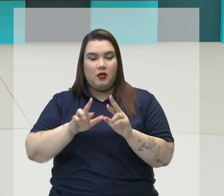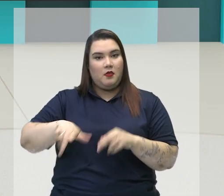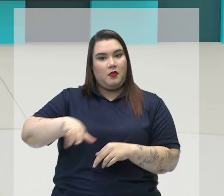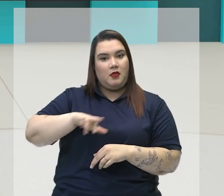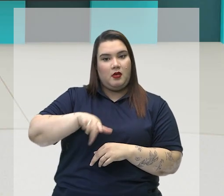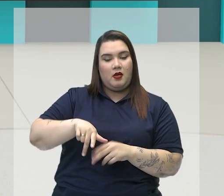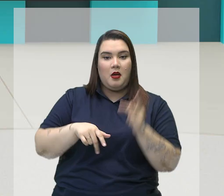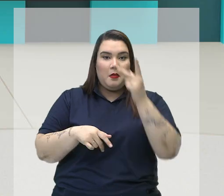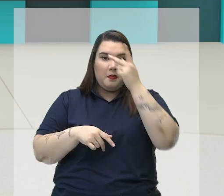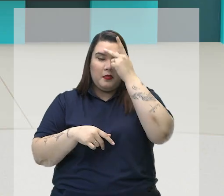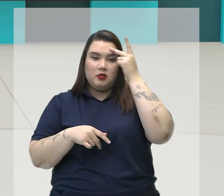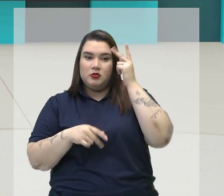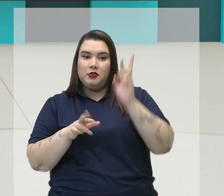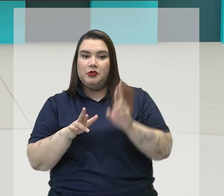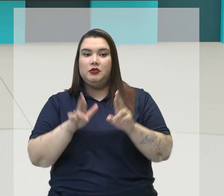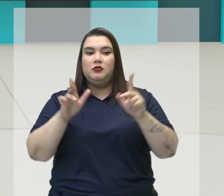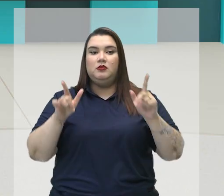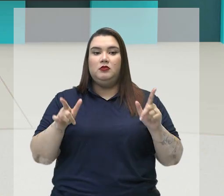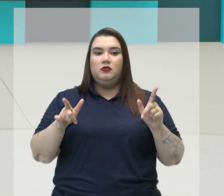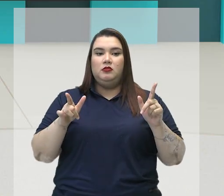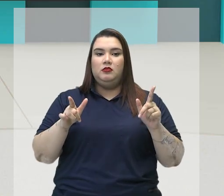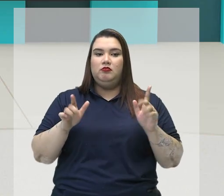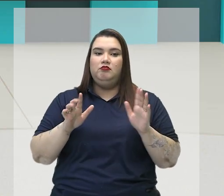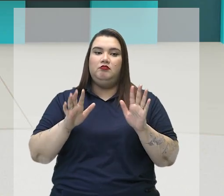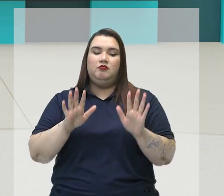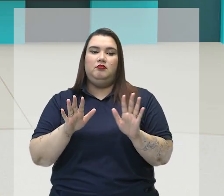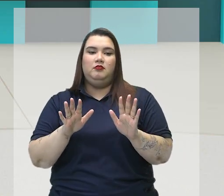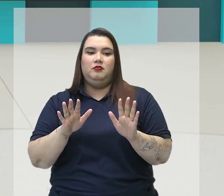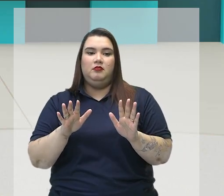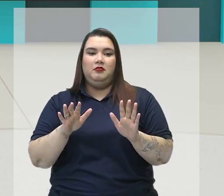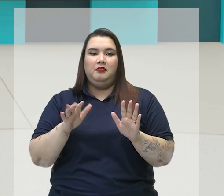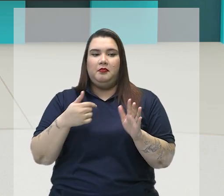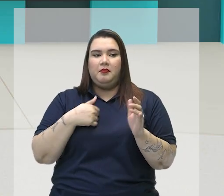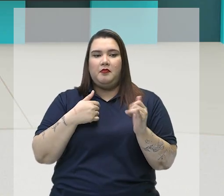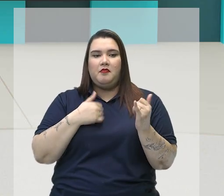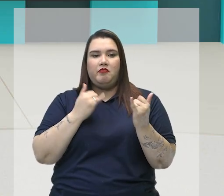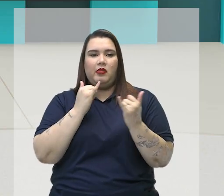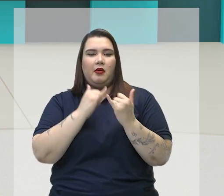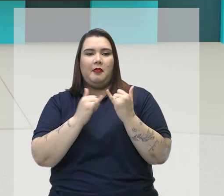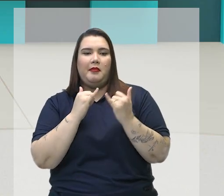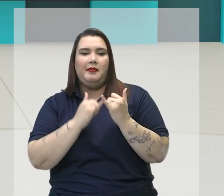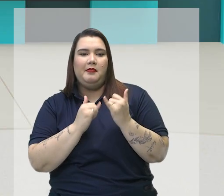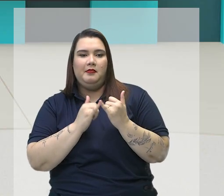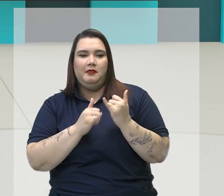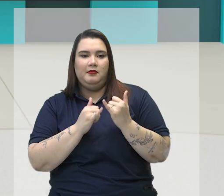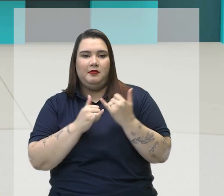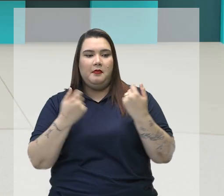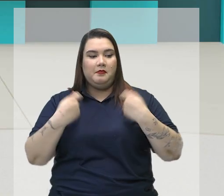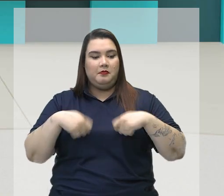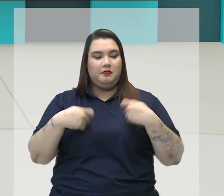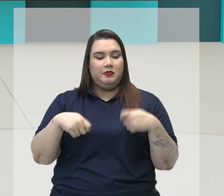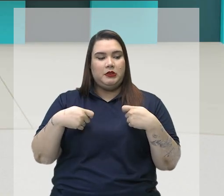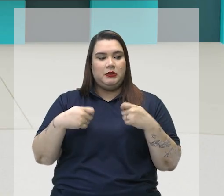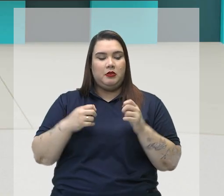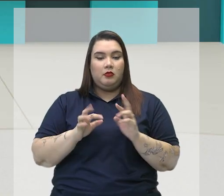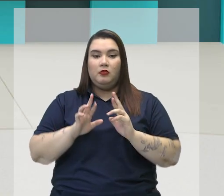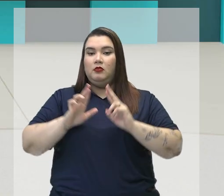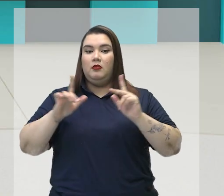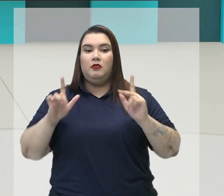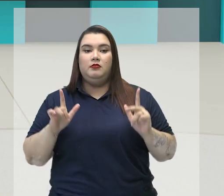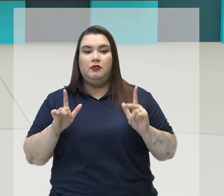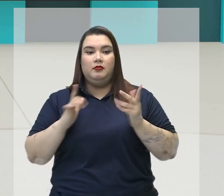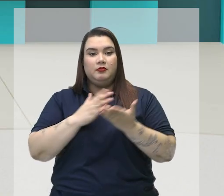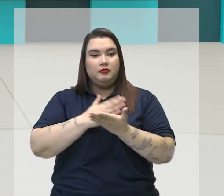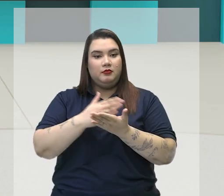pessoa já está diferente. E ela diz, bom, eu estou muito parecida, preciso me destacar. E começa